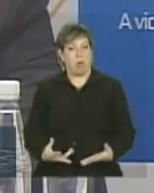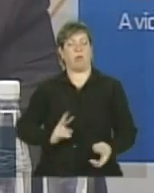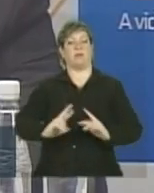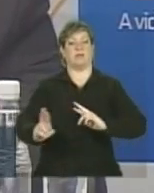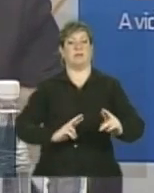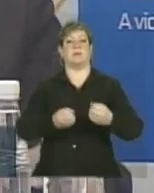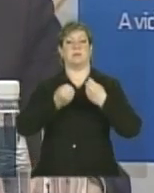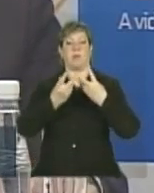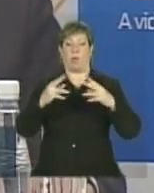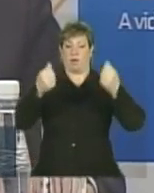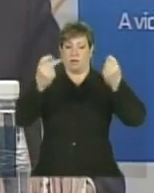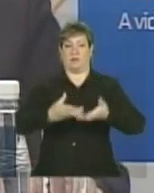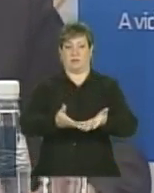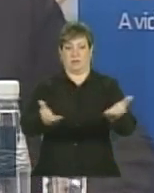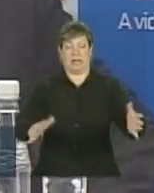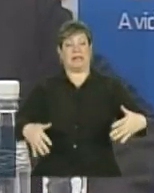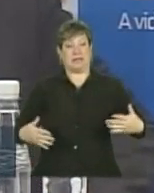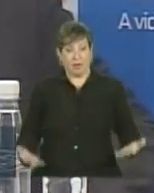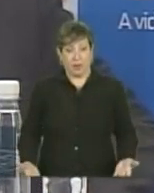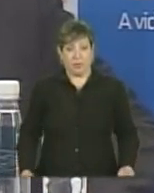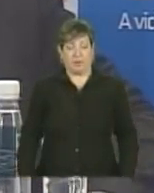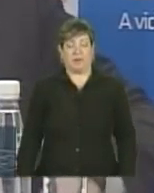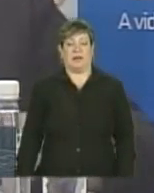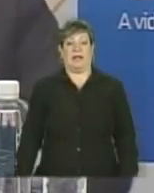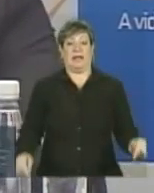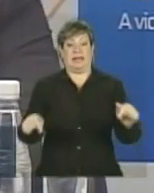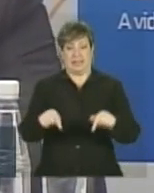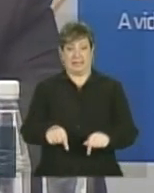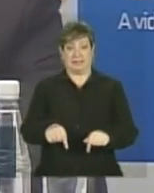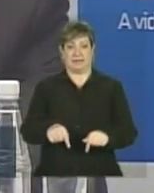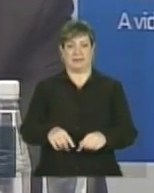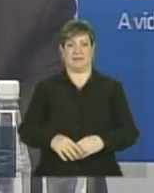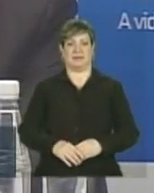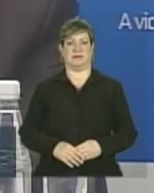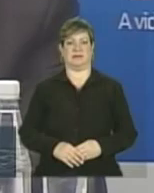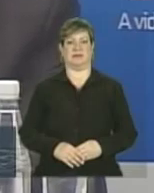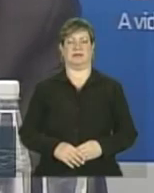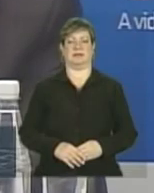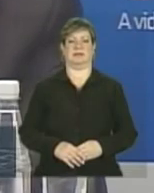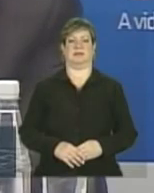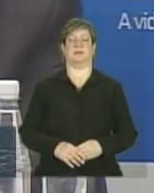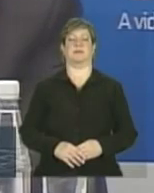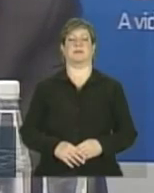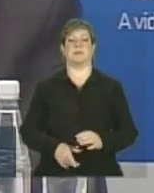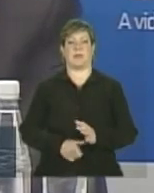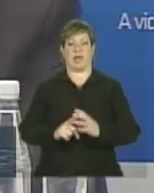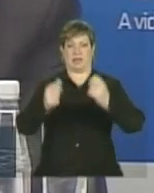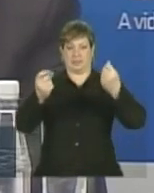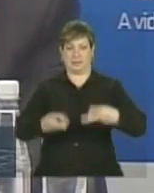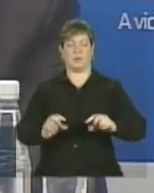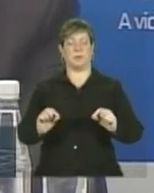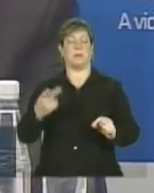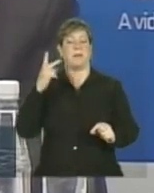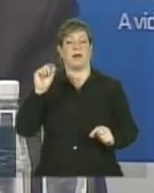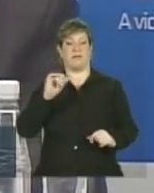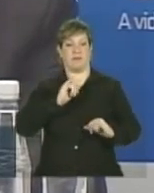que eu coloquei aqui para os senhores. Portanto, esse preâmbulo é para dizer que a gente